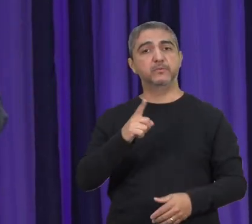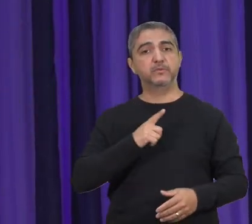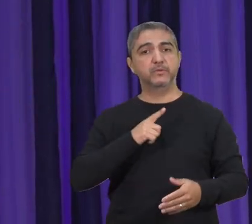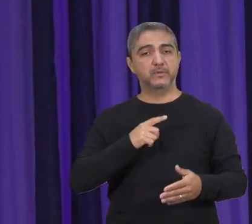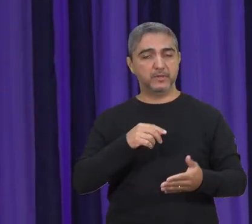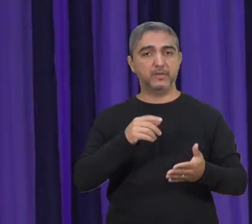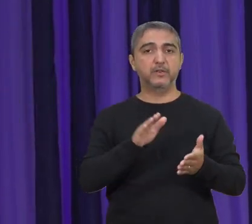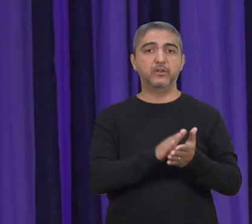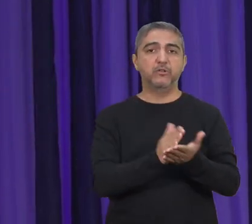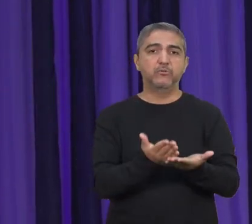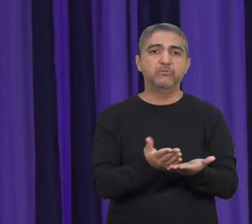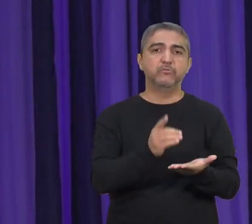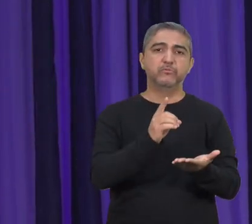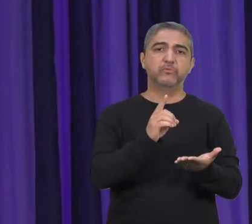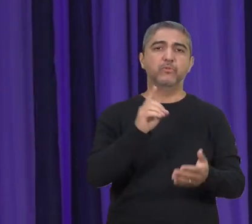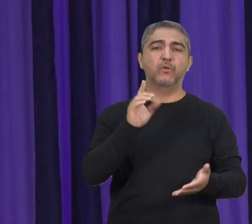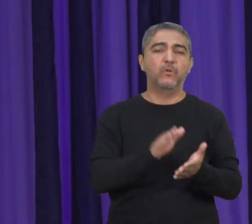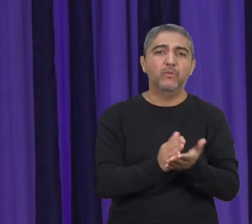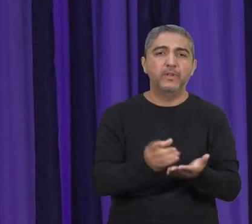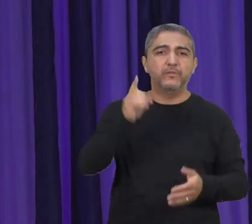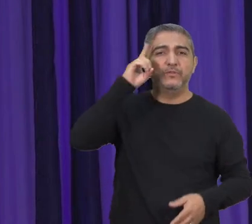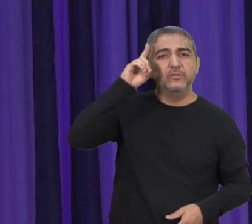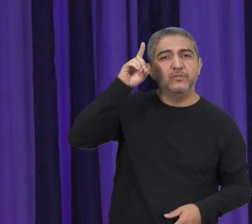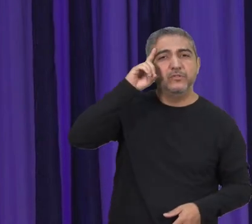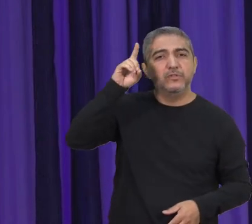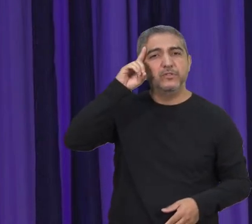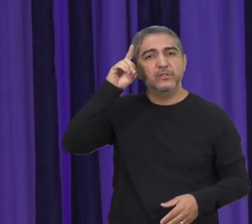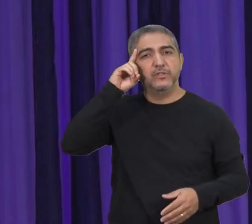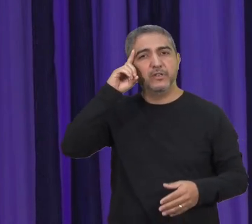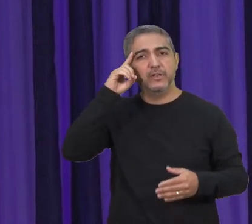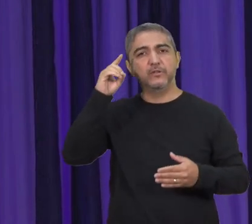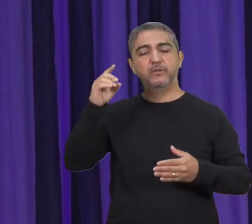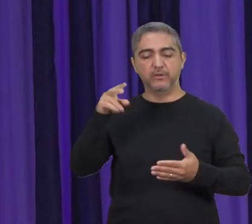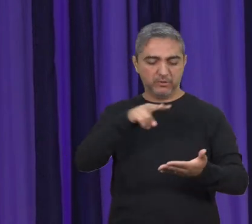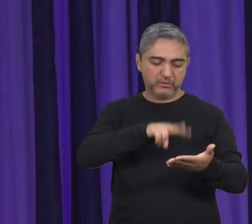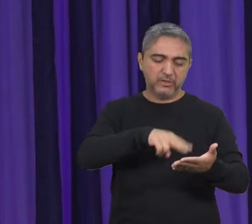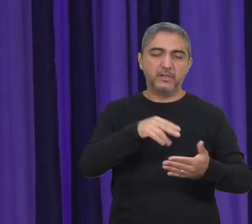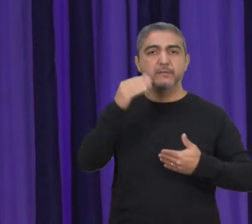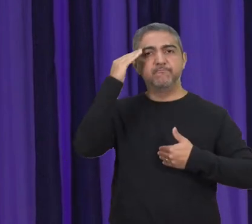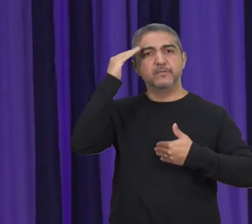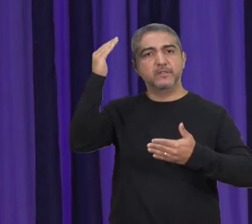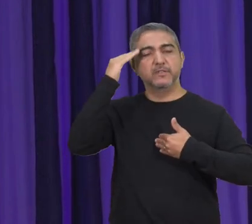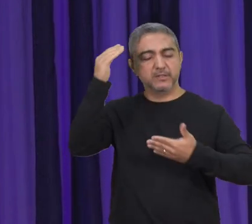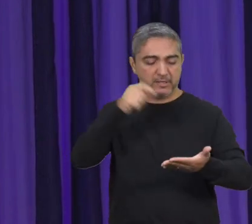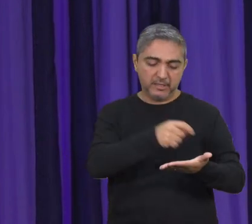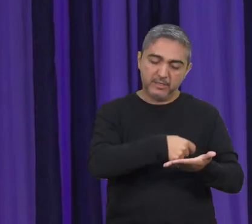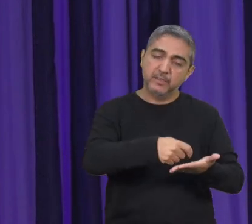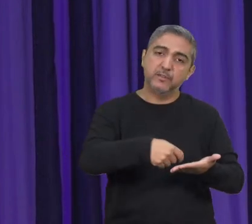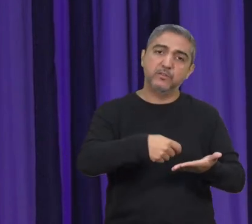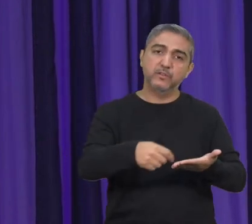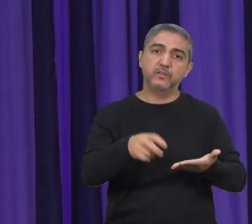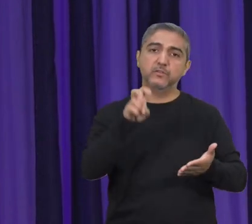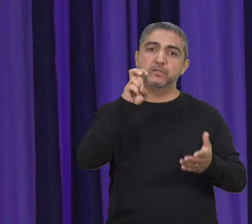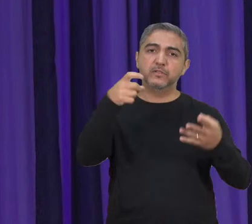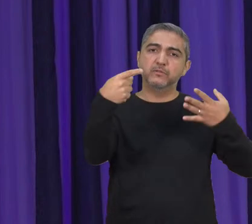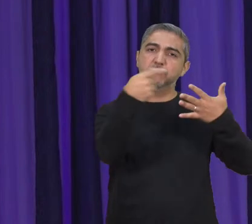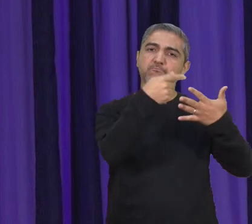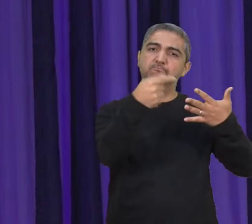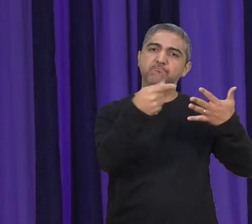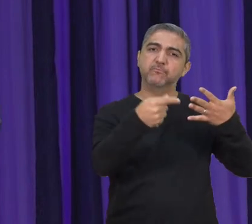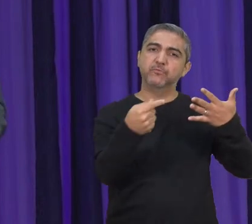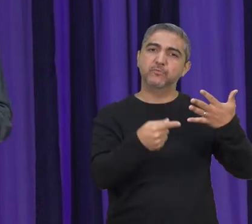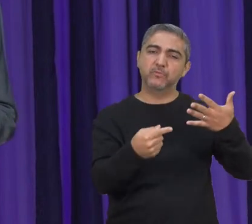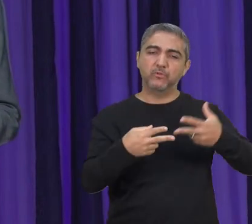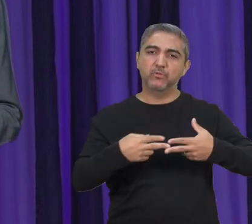melhorar o nosso bem-estar, anotando 5 coisas pelas quais somos gratos